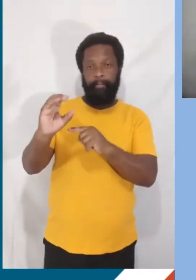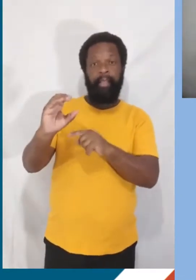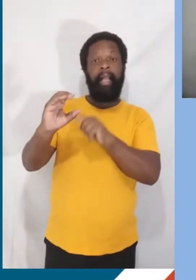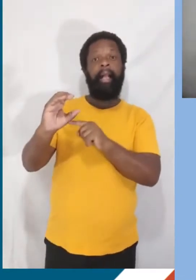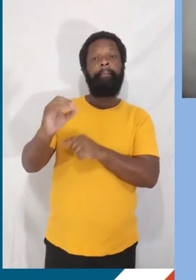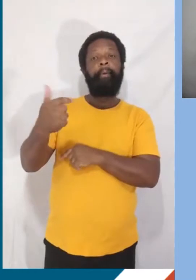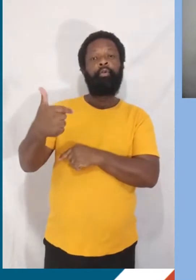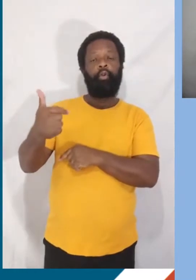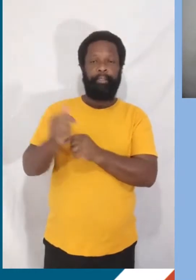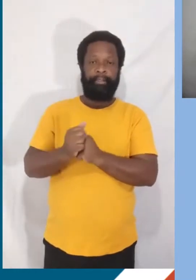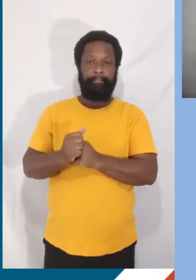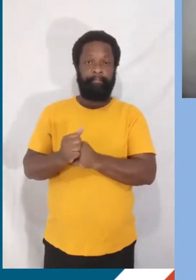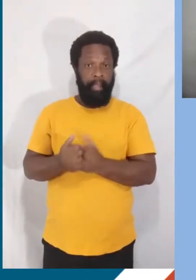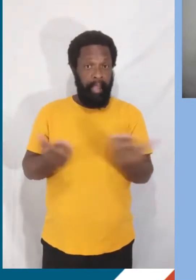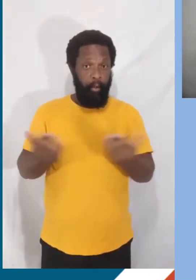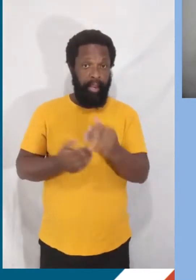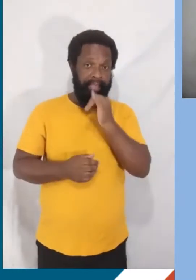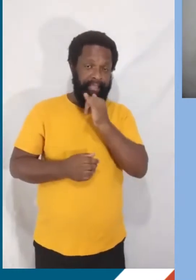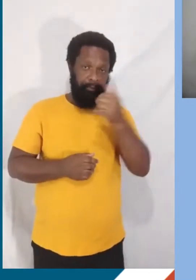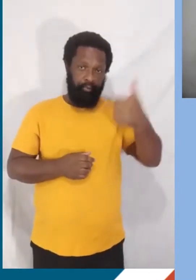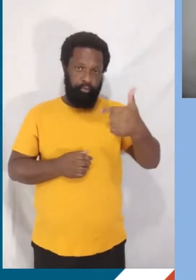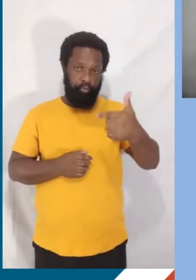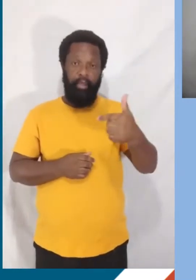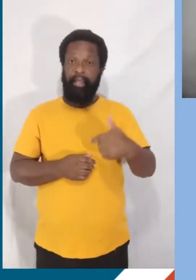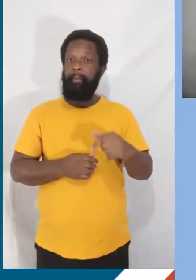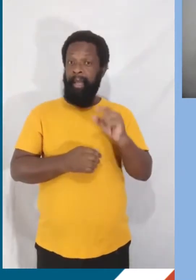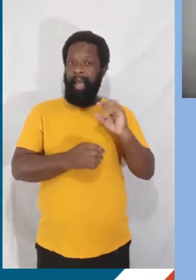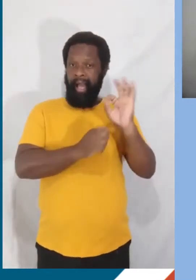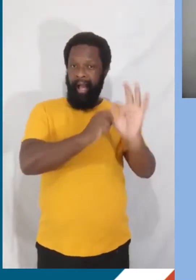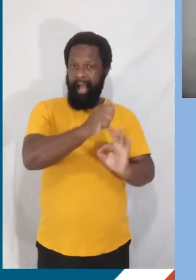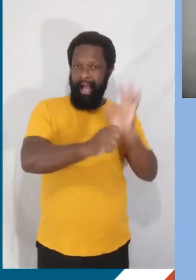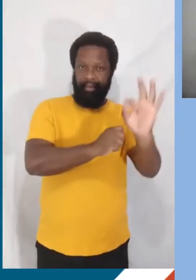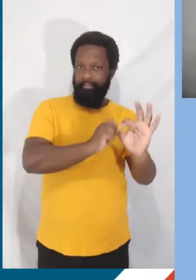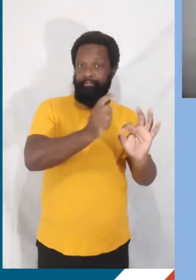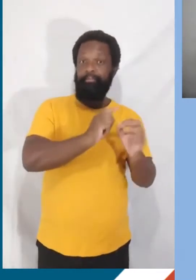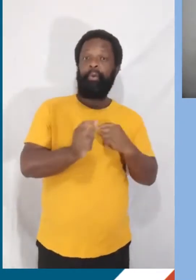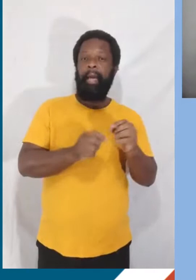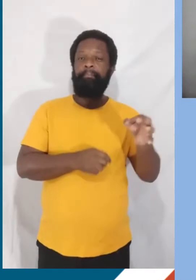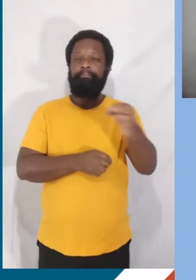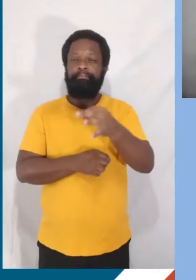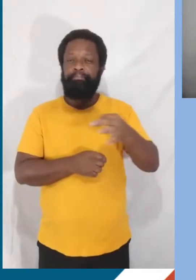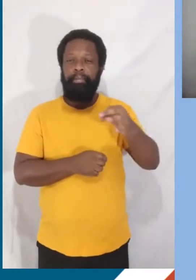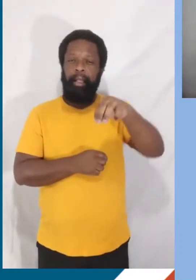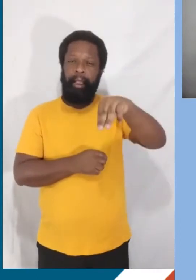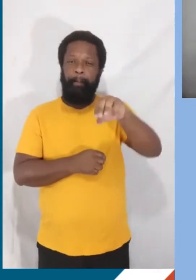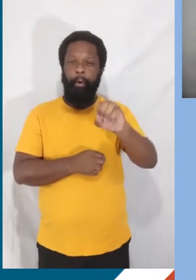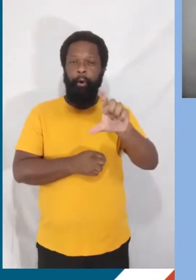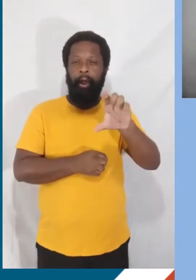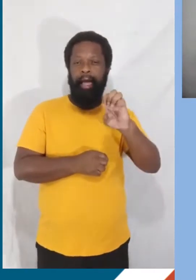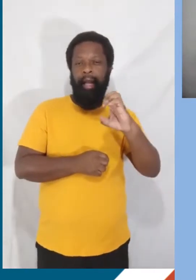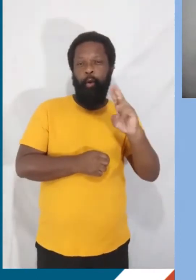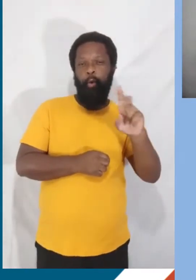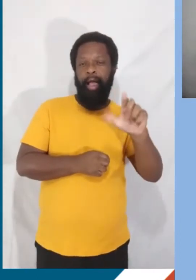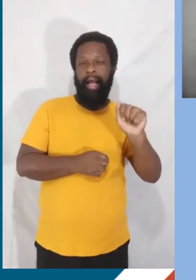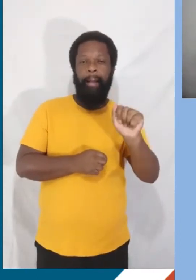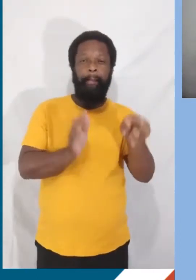massa do átomo de carbono 12. Agora, quando eu tenho o exemplo 2, eu tenho agora não um átomo, eu tenho uma molécula, H2O, molécula